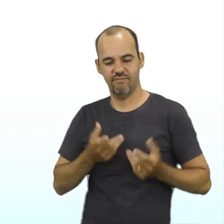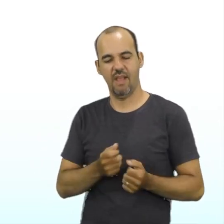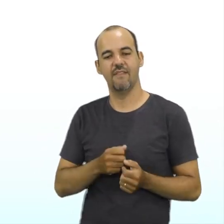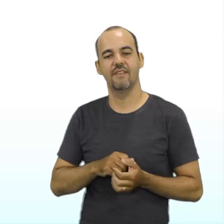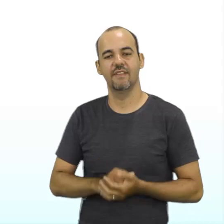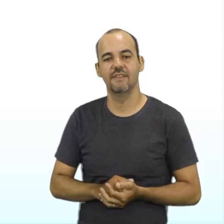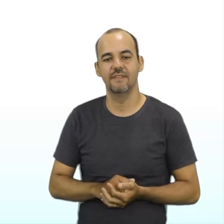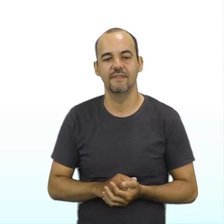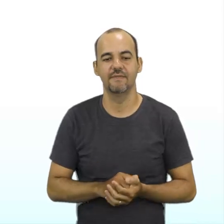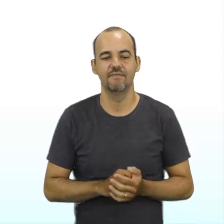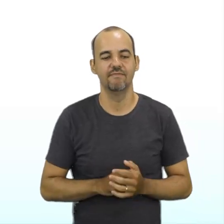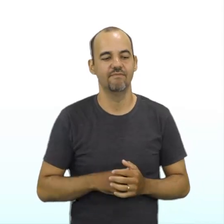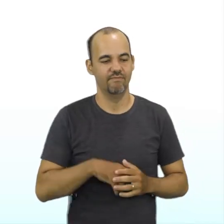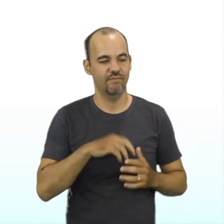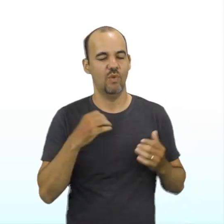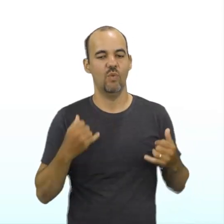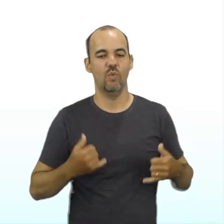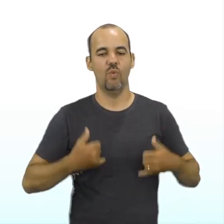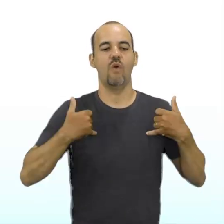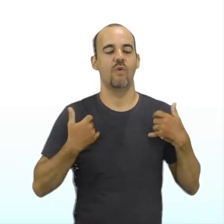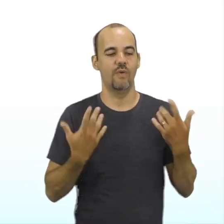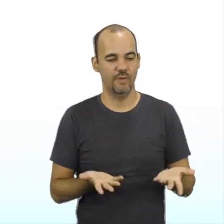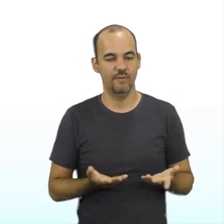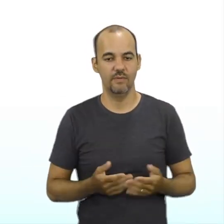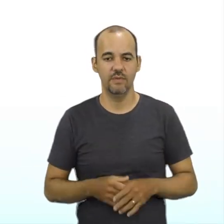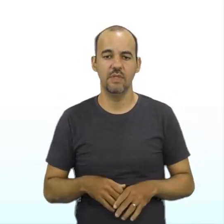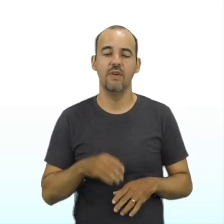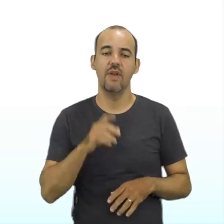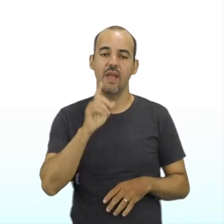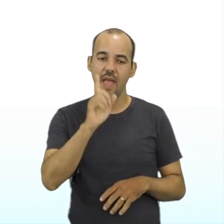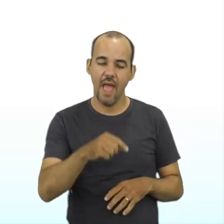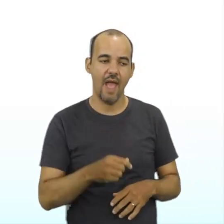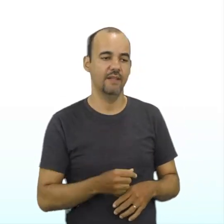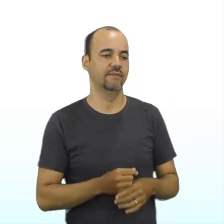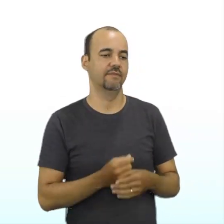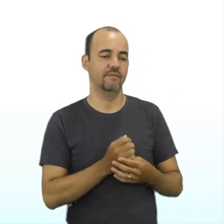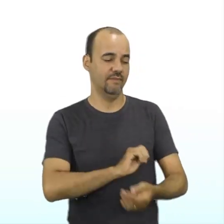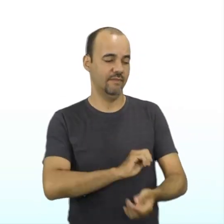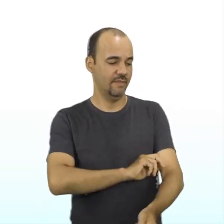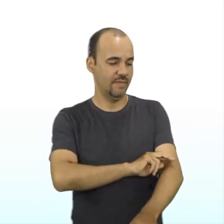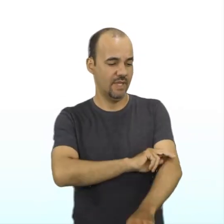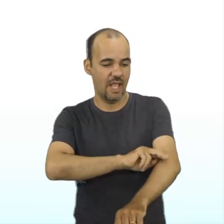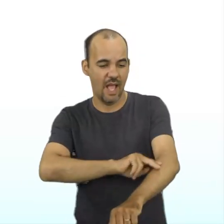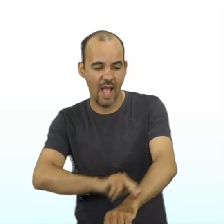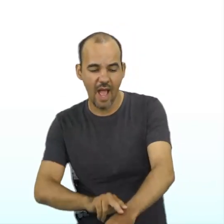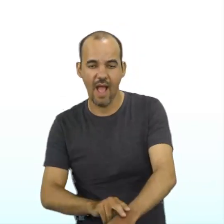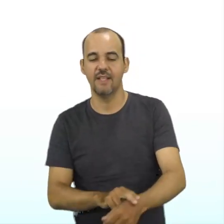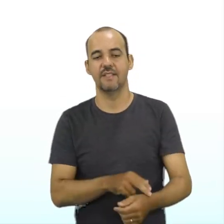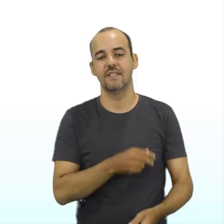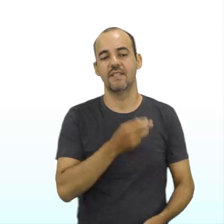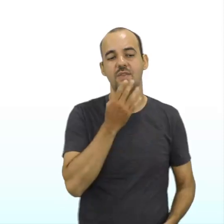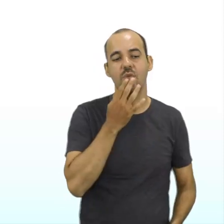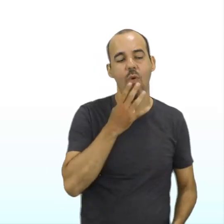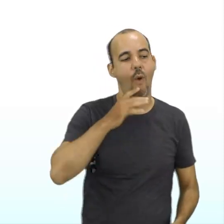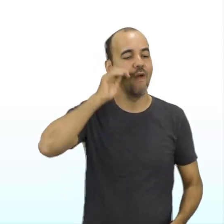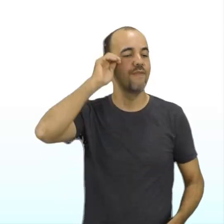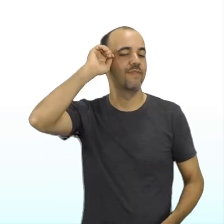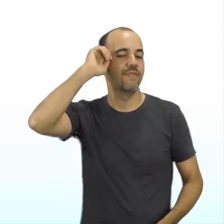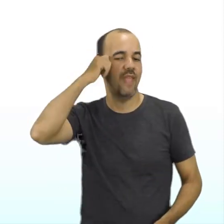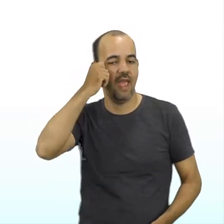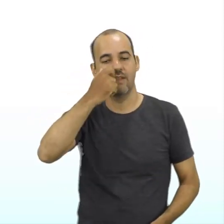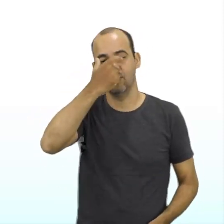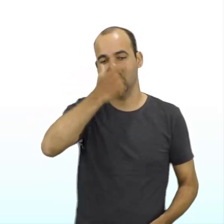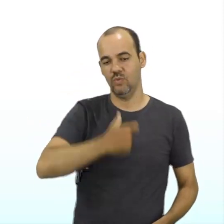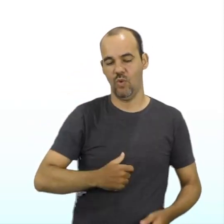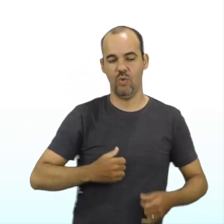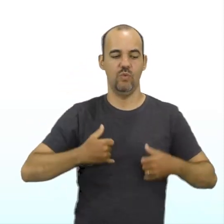vê aí muito essa questão da cor, da raça, dos traços de uma pessoa negra, né? Então a gente